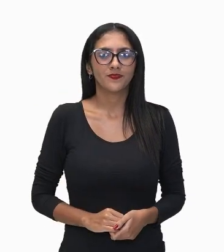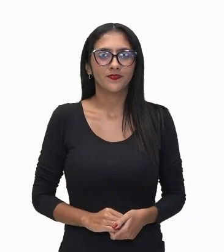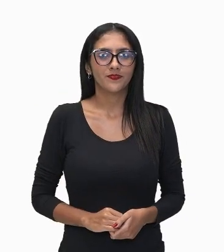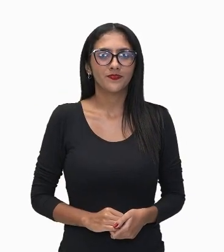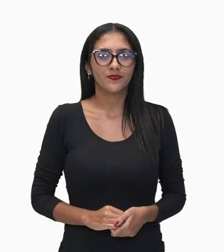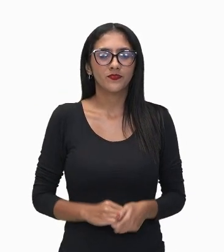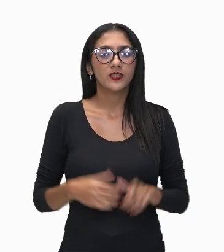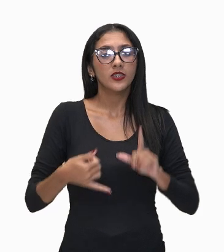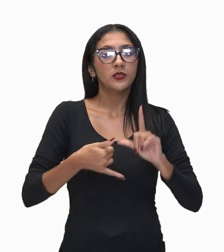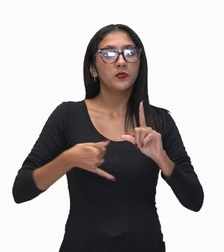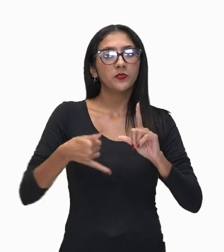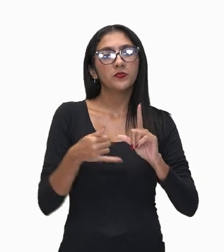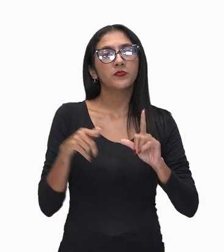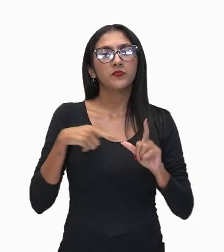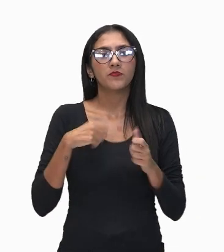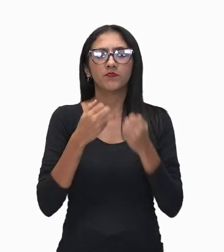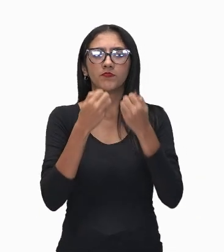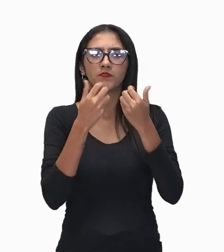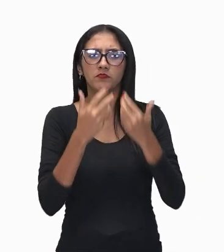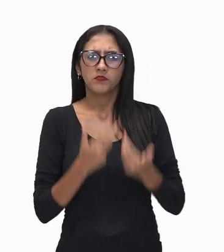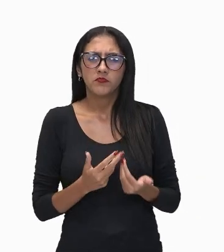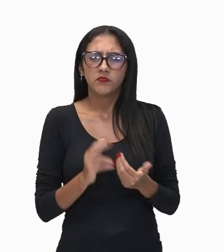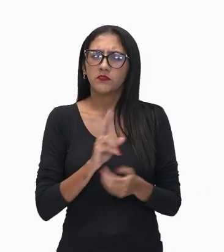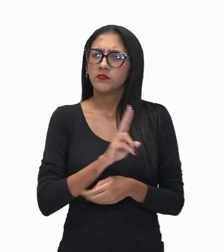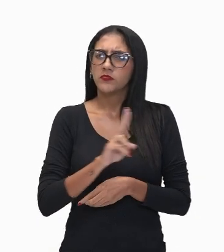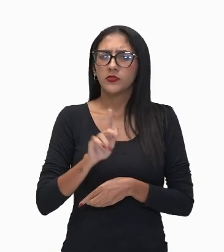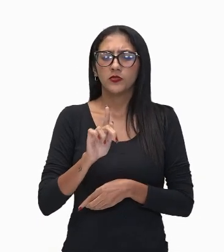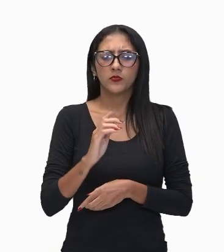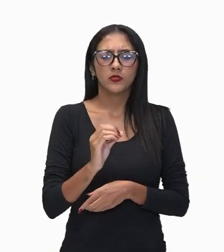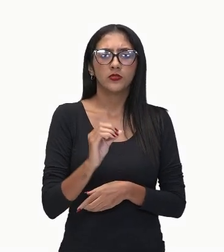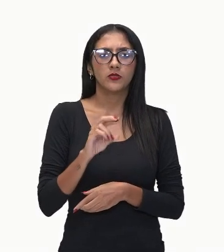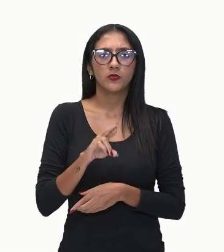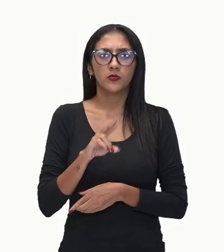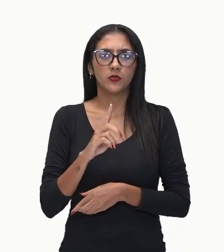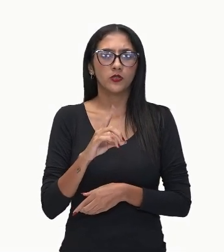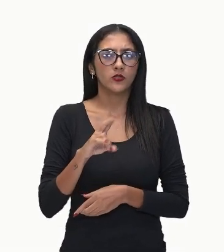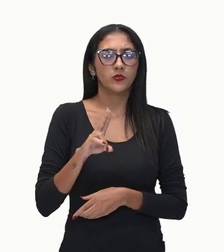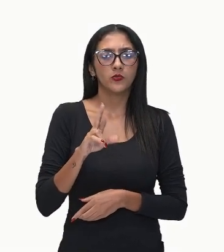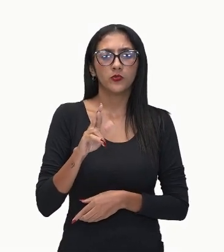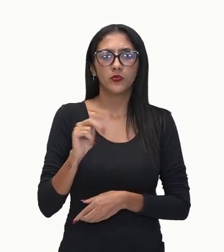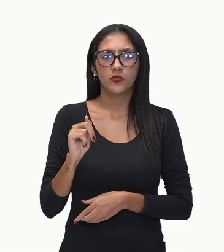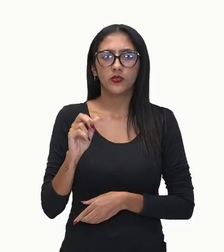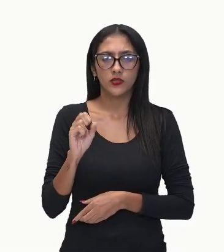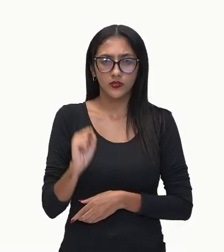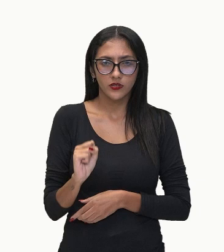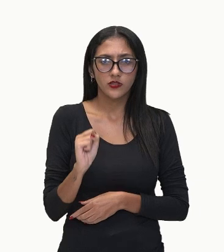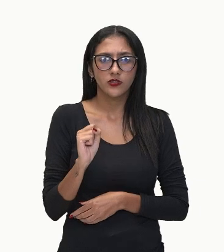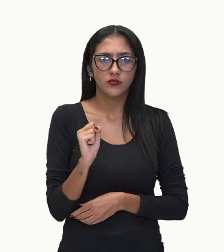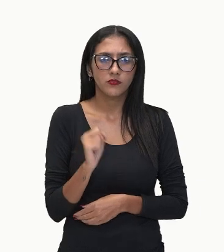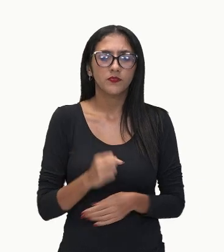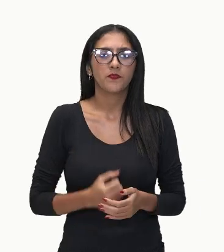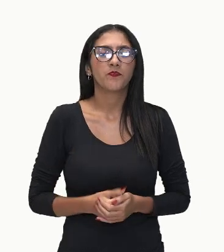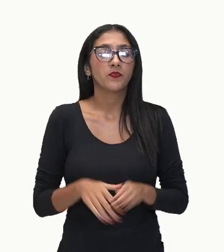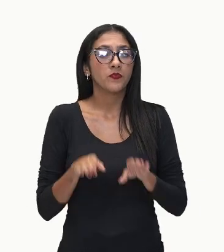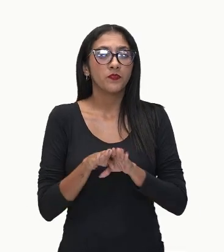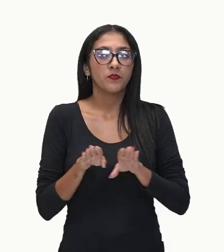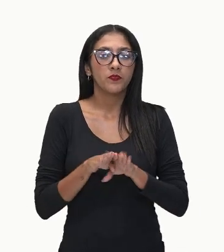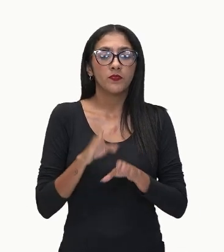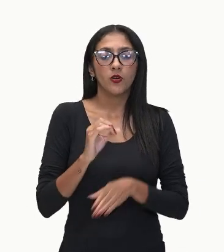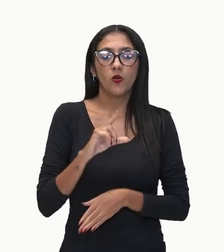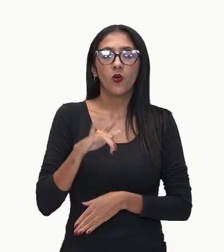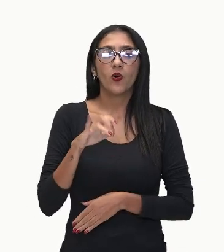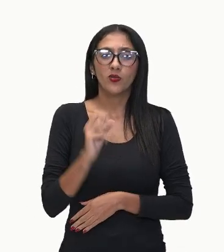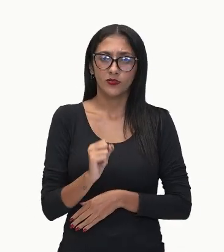São conhecidos popularmente como as gorduras e